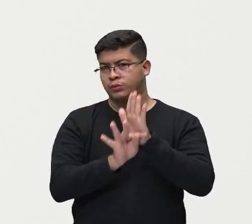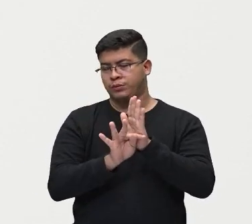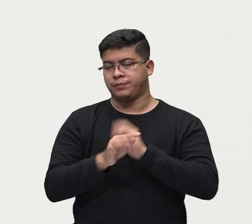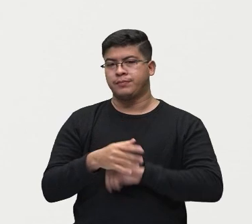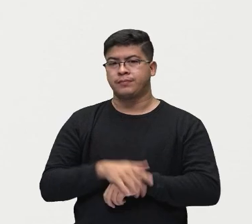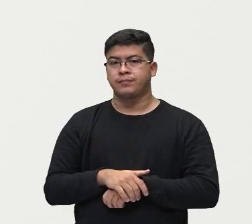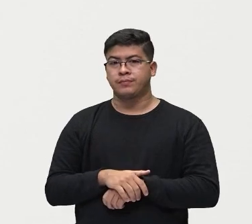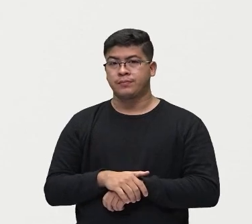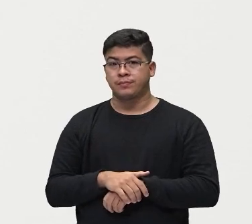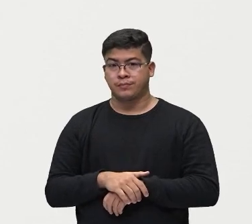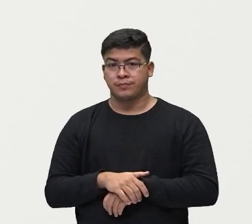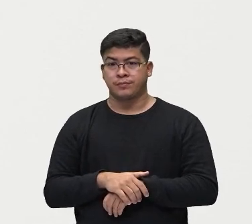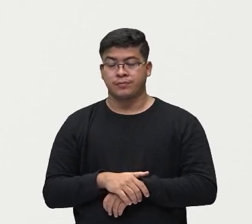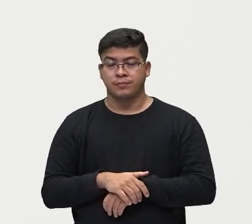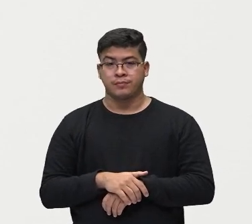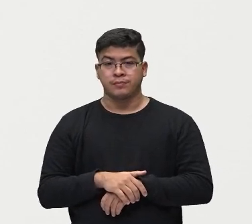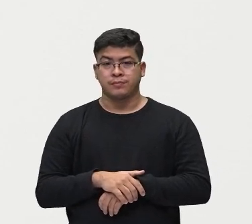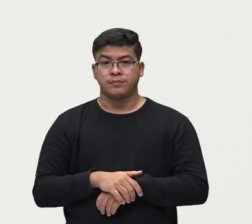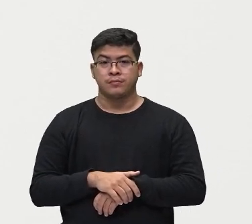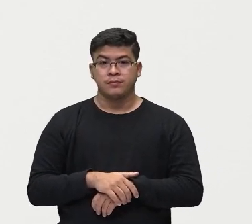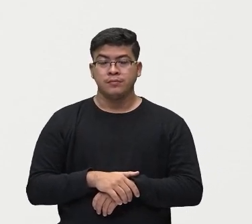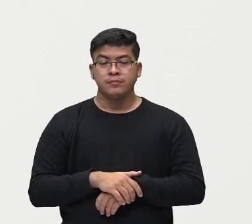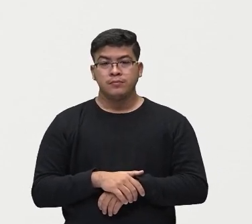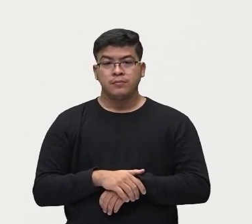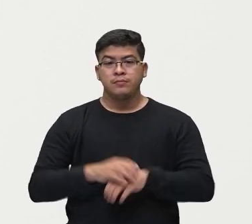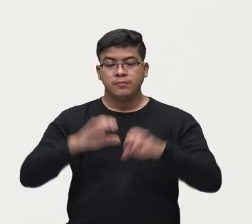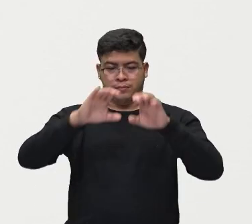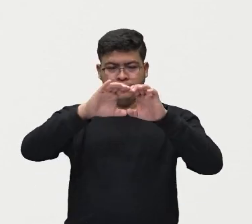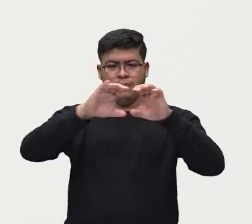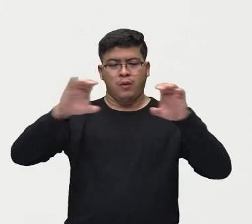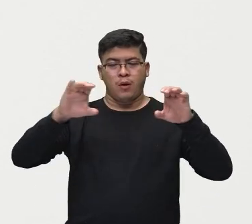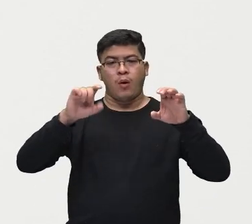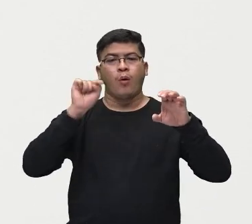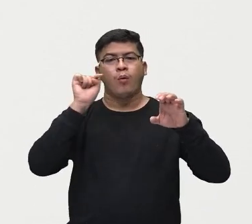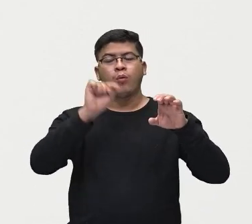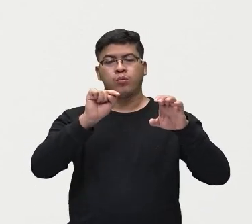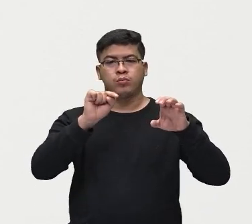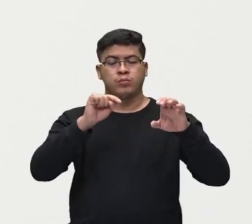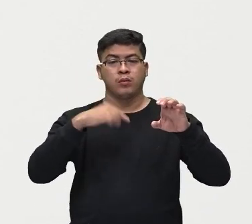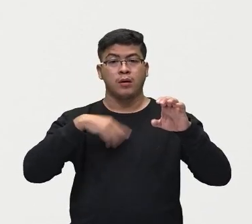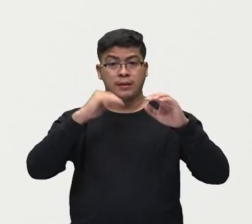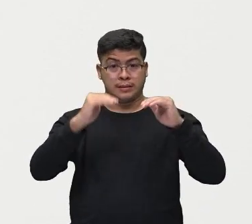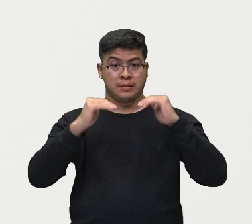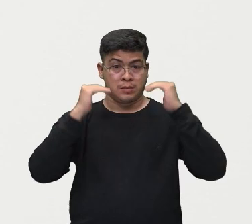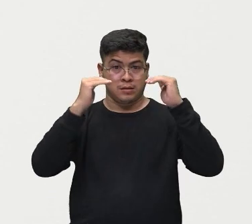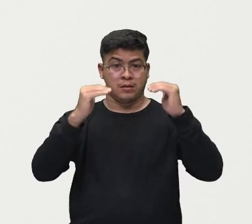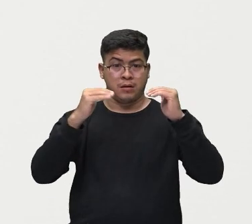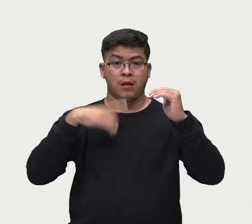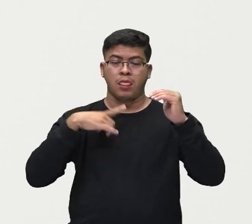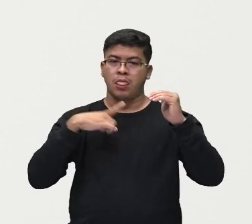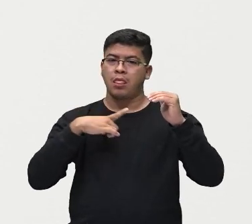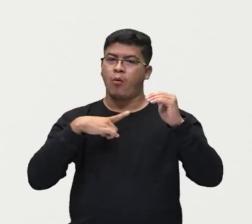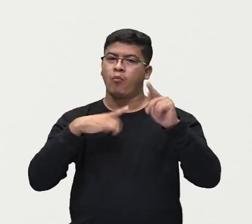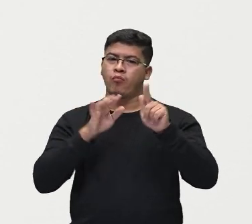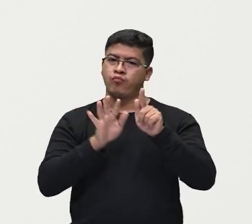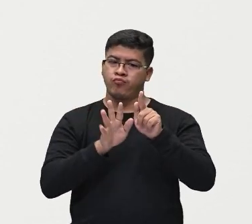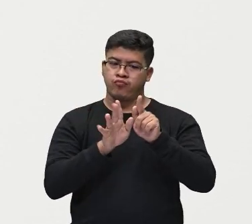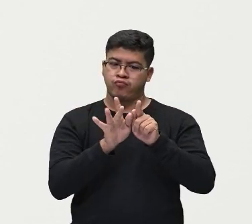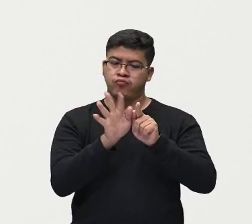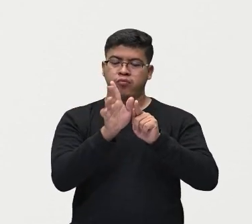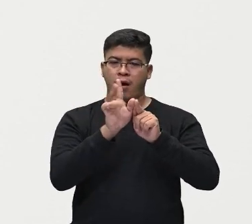que no congelador é por onde passa o gás sob alta pressão